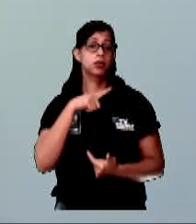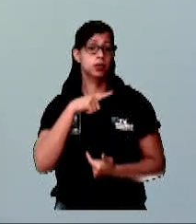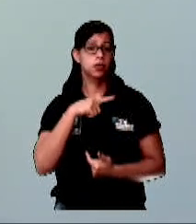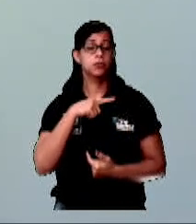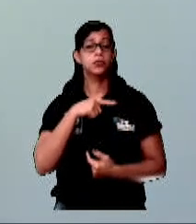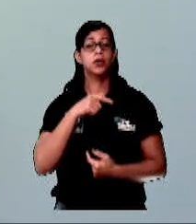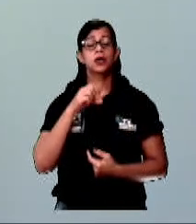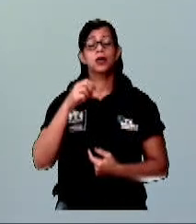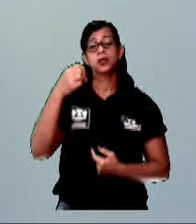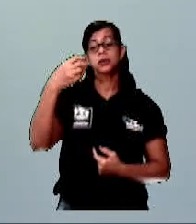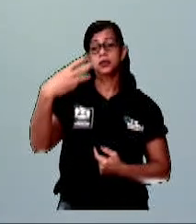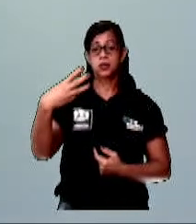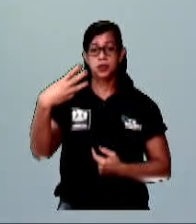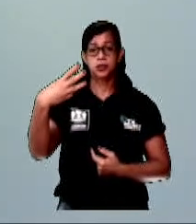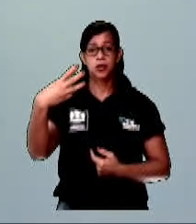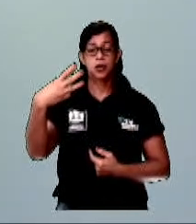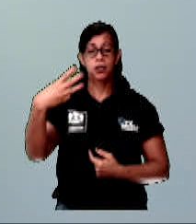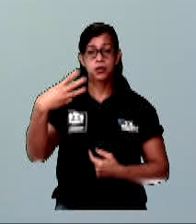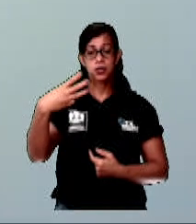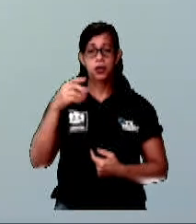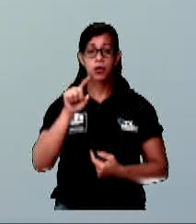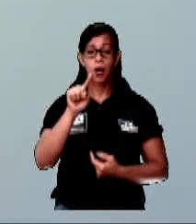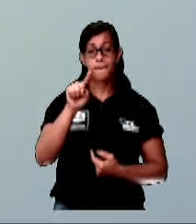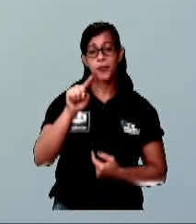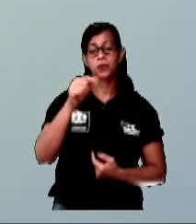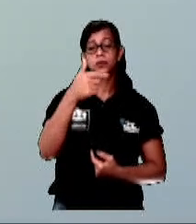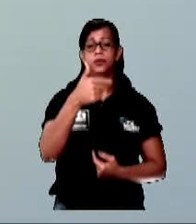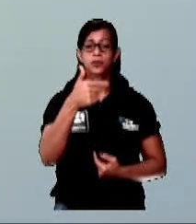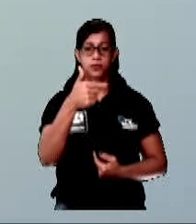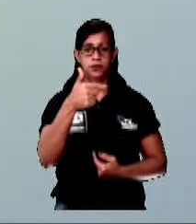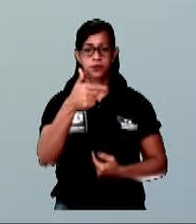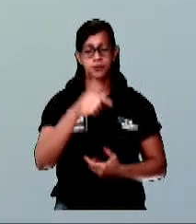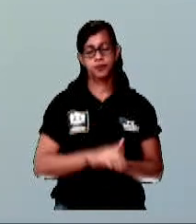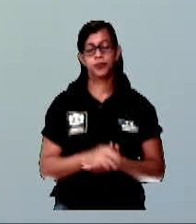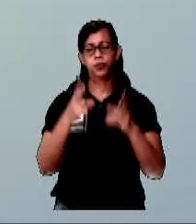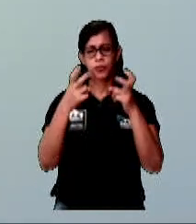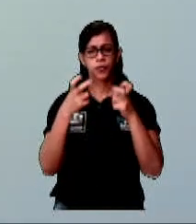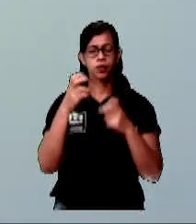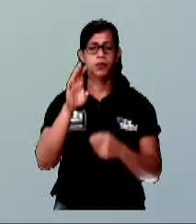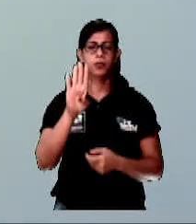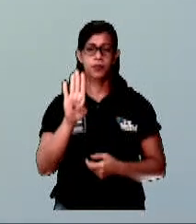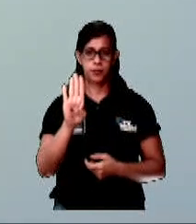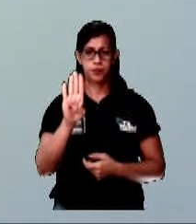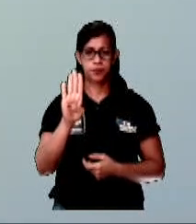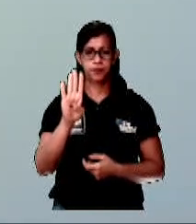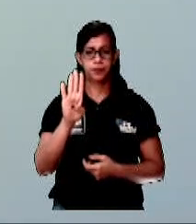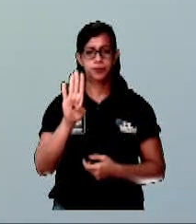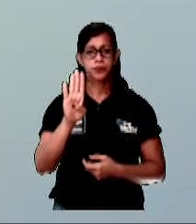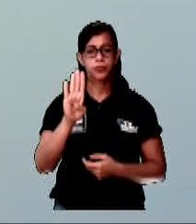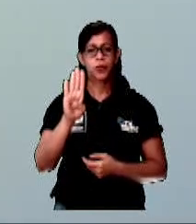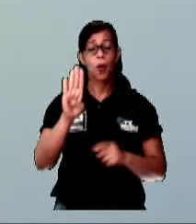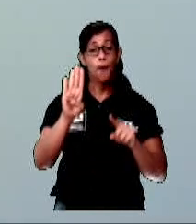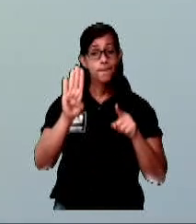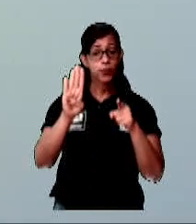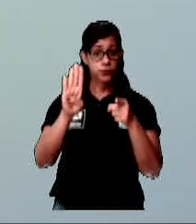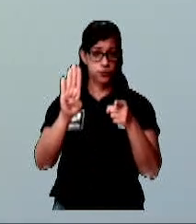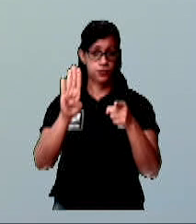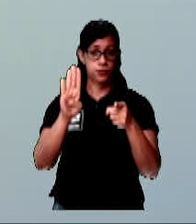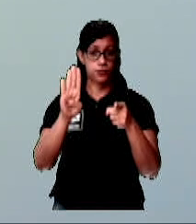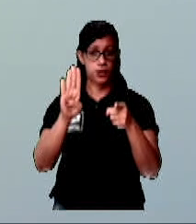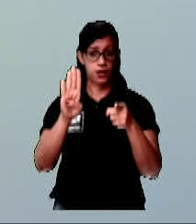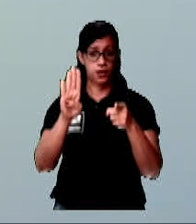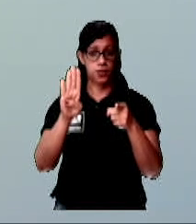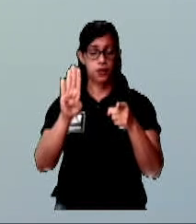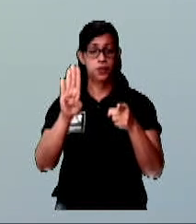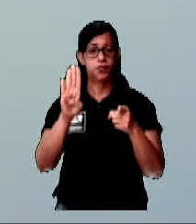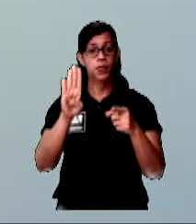2, certo? Vamos observar agora o ponto B. O ponto B, ele vai estar no sentido